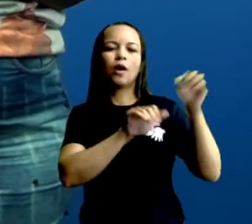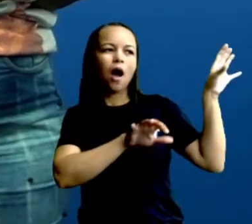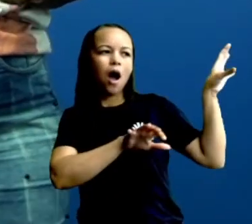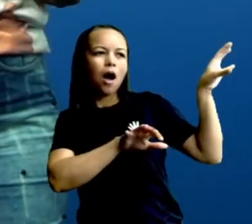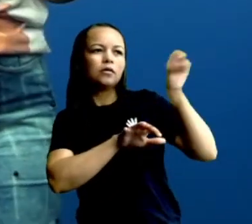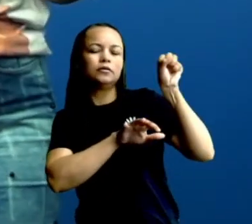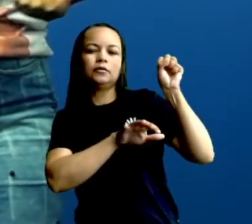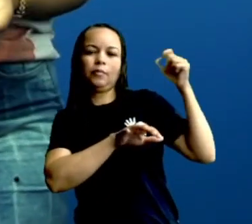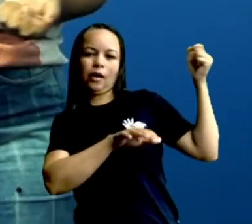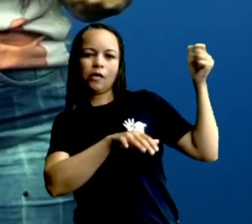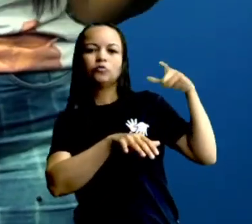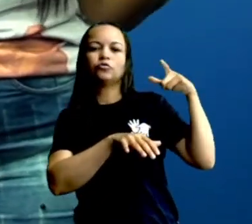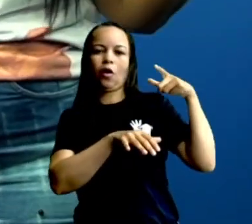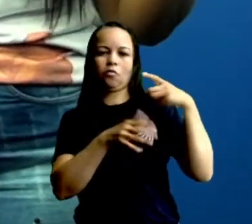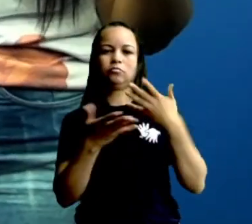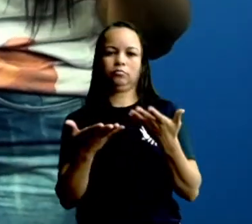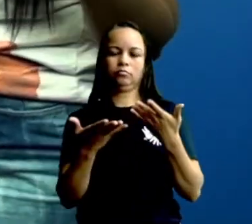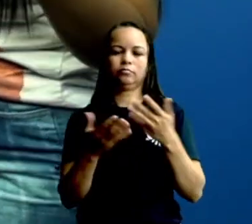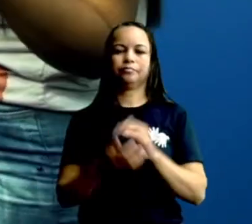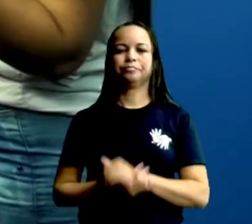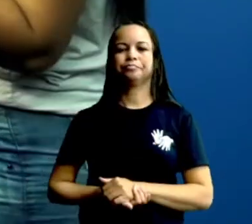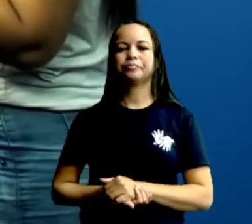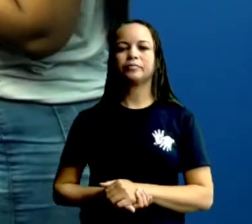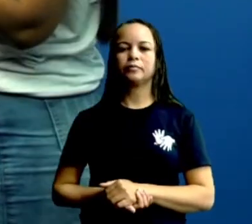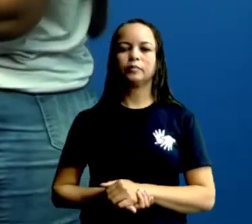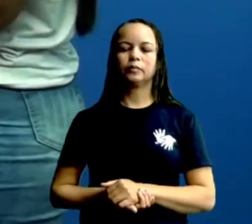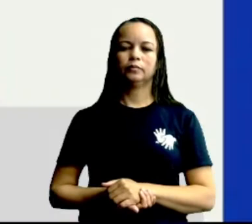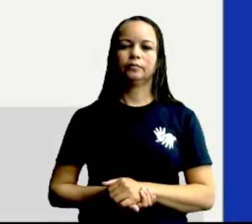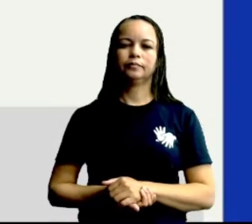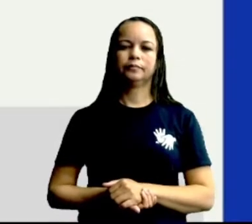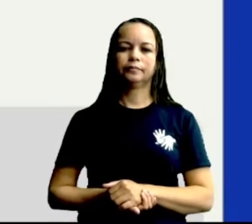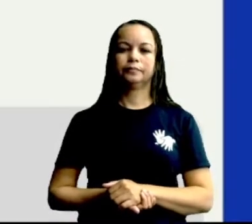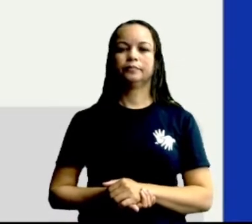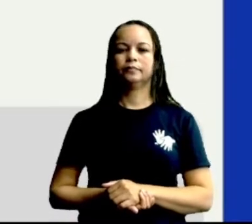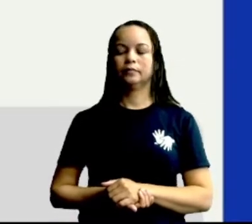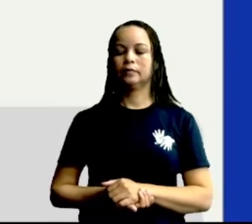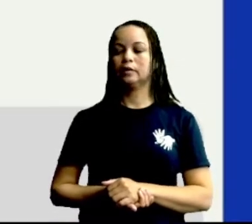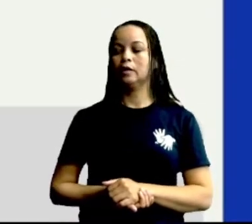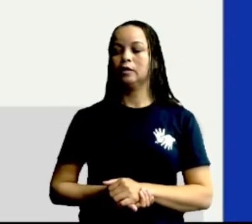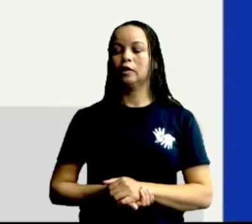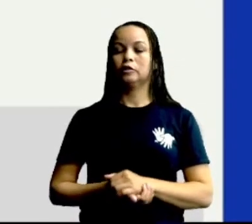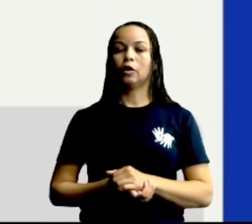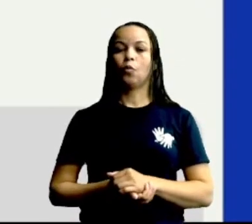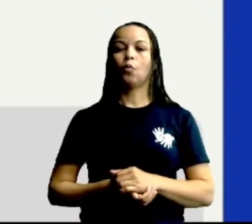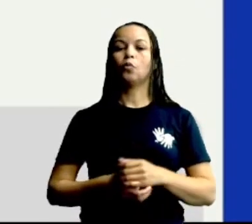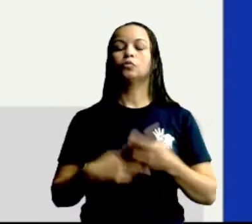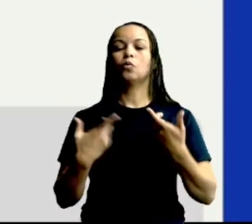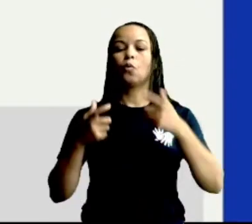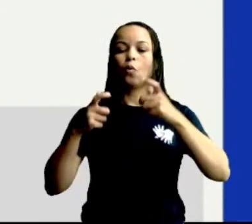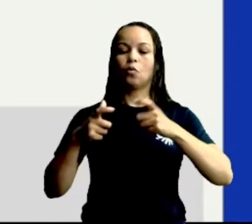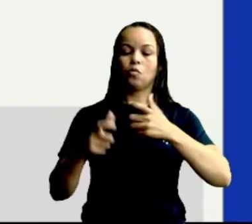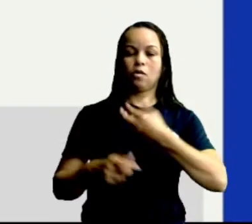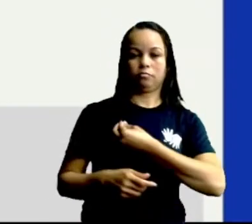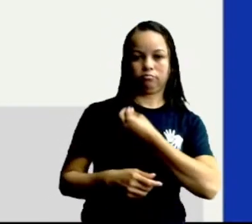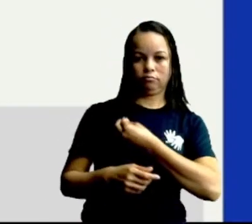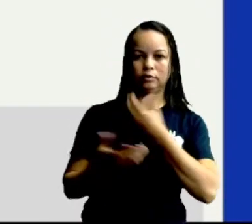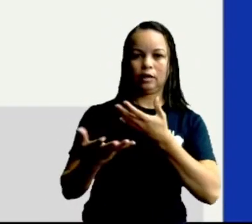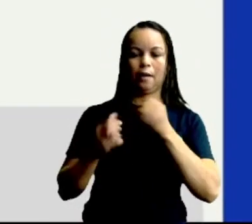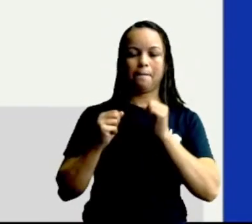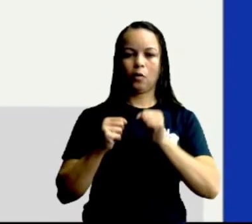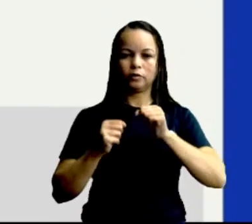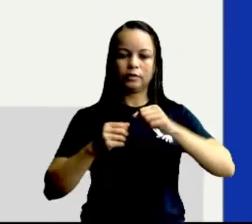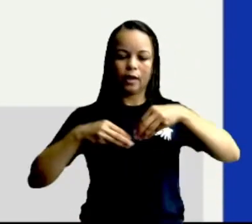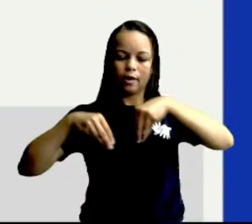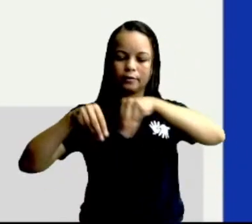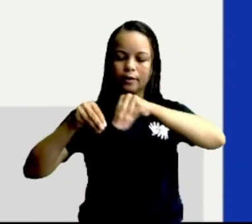a radiação solar, tá bom? Vem comigo. De acordo com o ambiente em que vive, elas podem ser